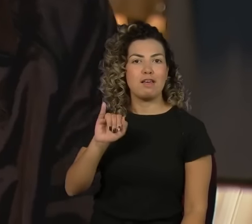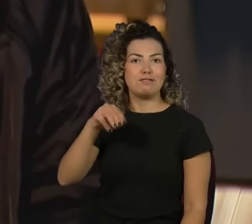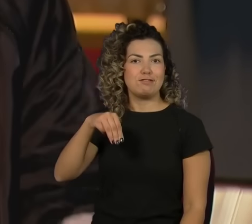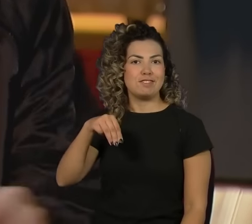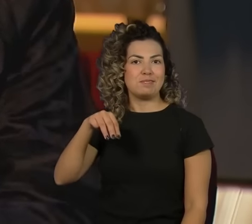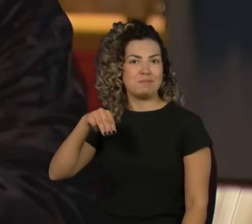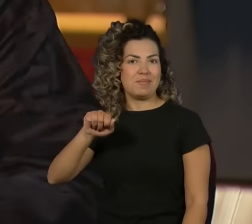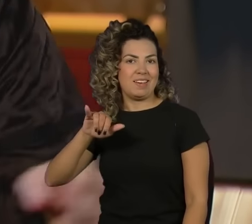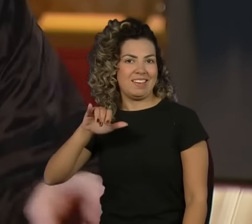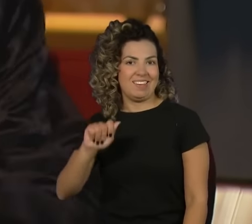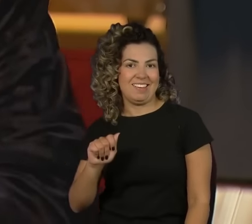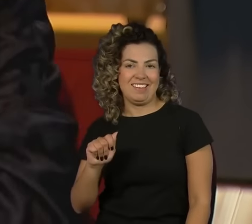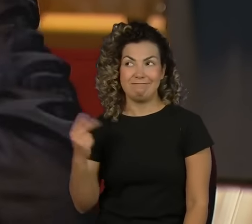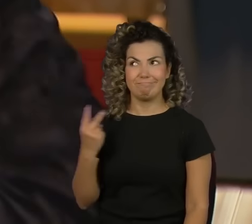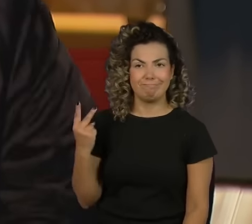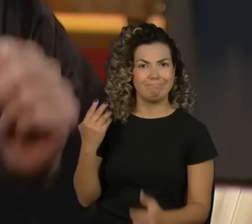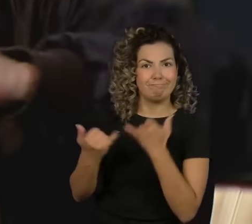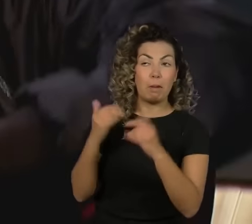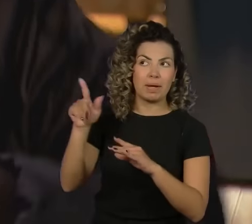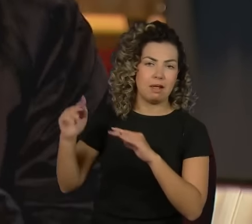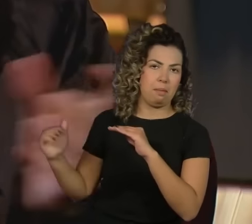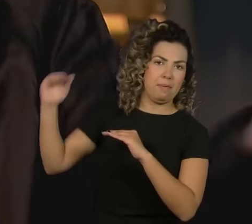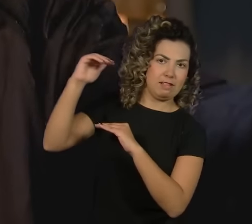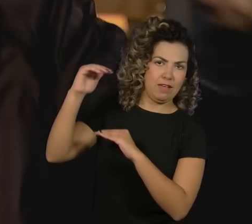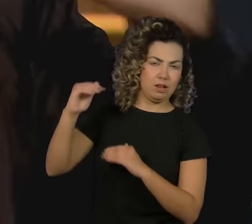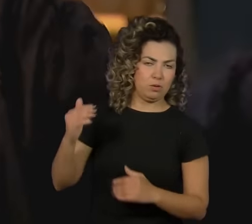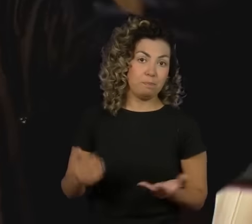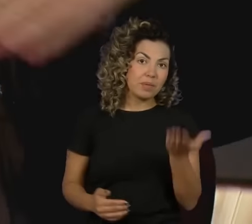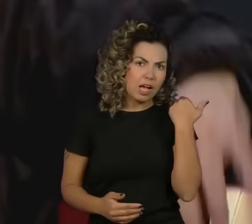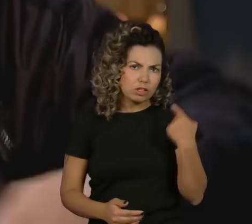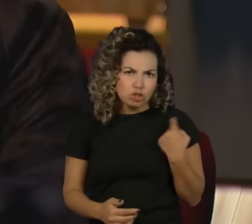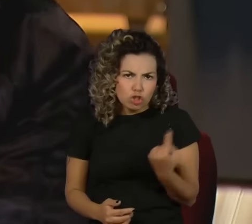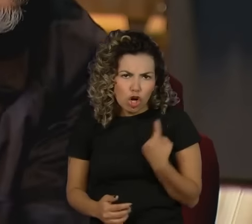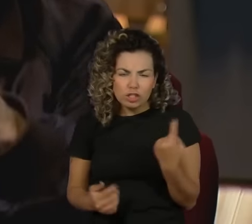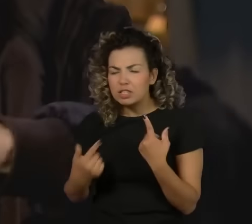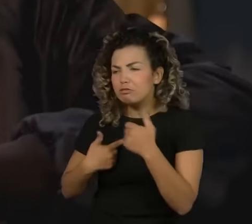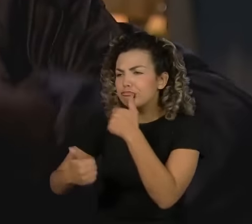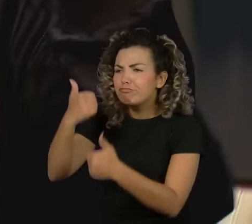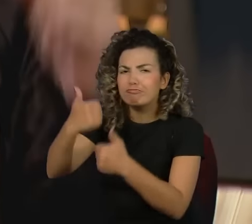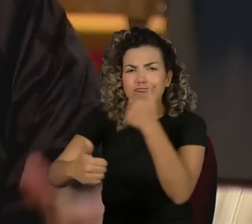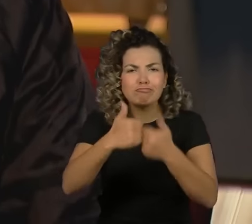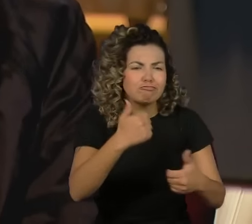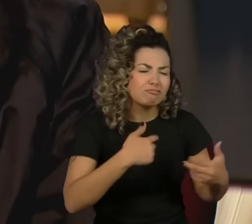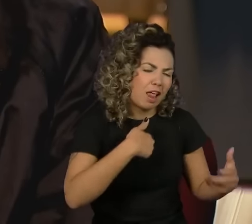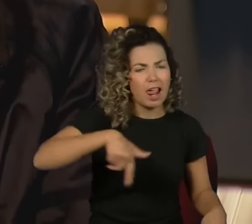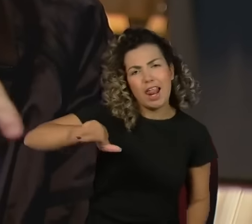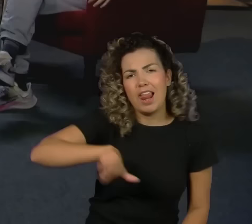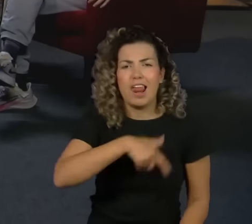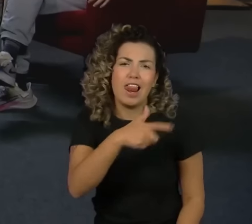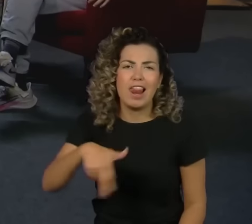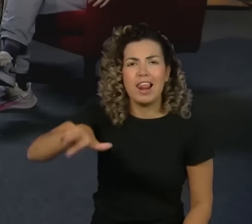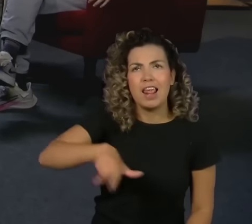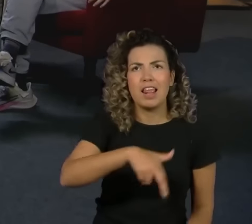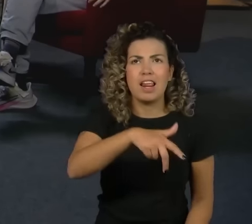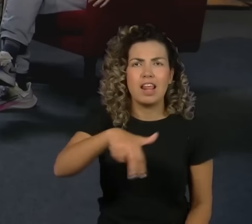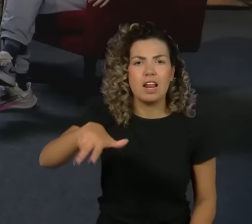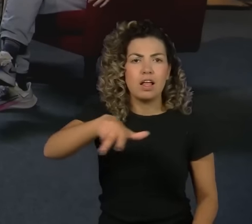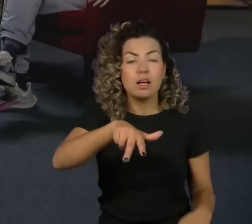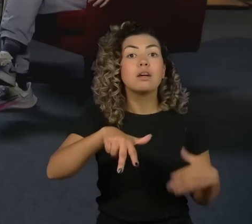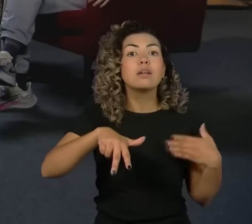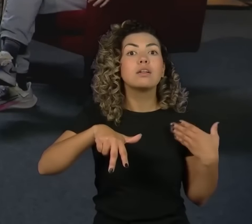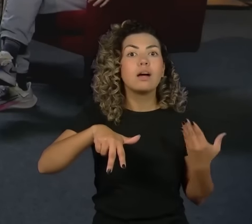Então estava eu lá jogando bola sozinho, o muro na minha casa, no quintal da minha casa. Aí passava